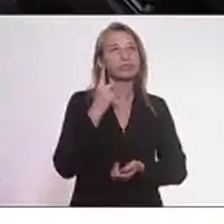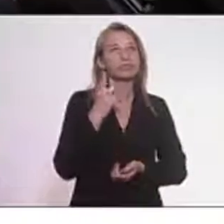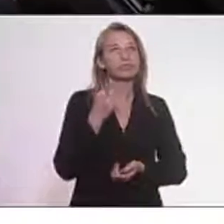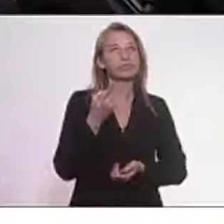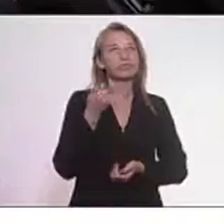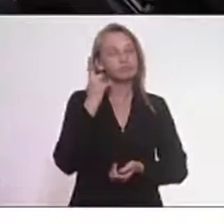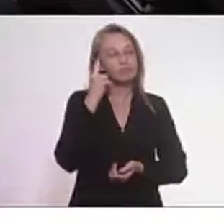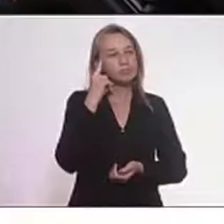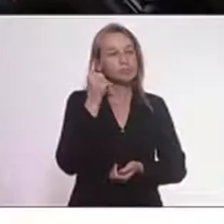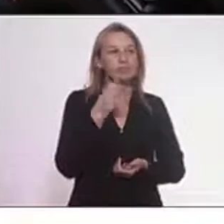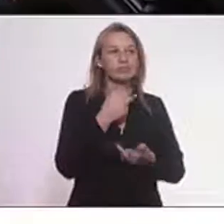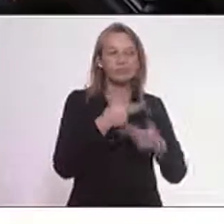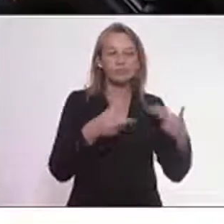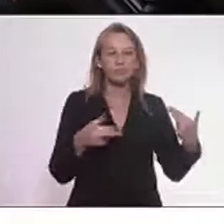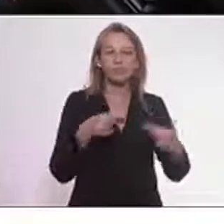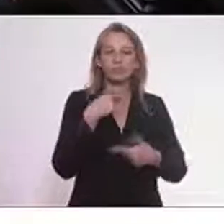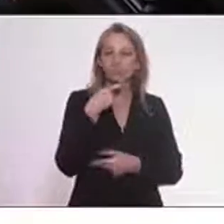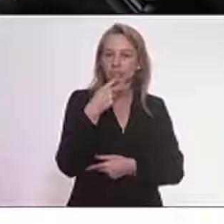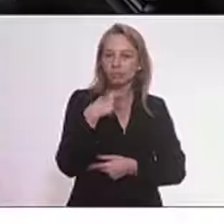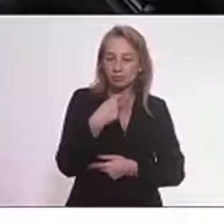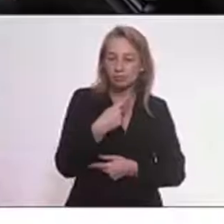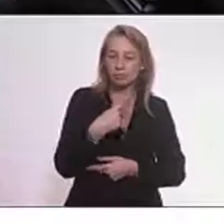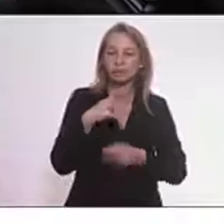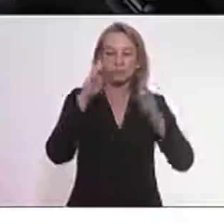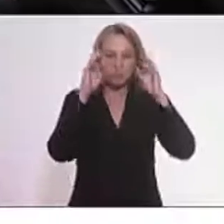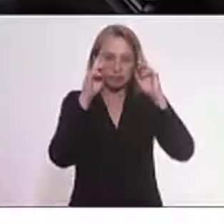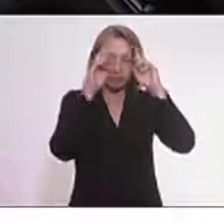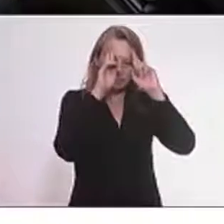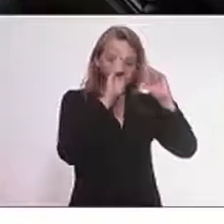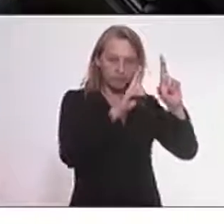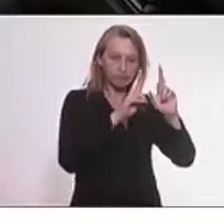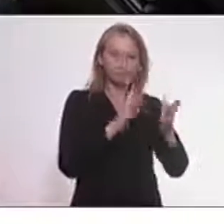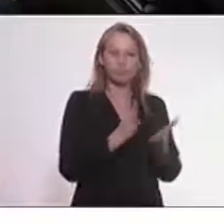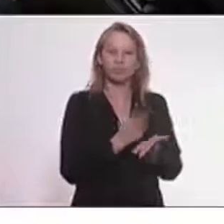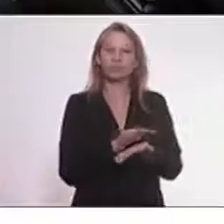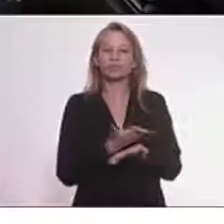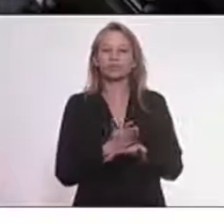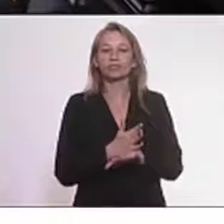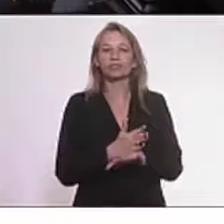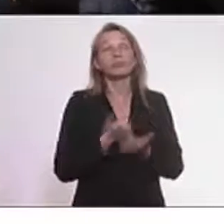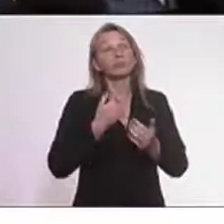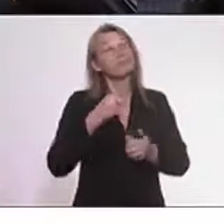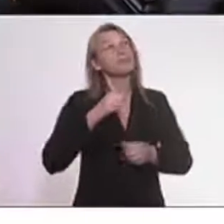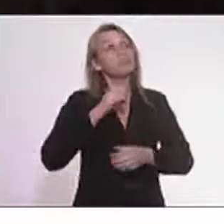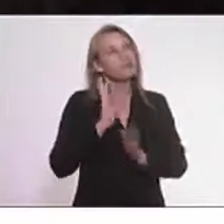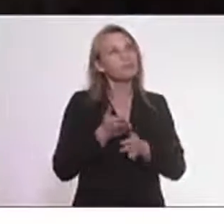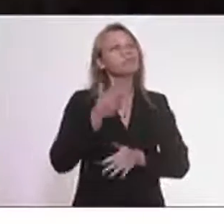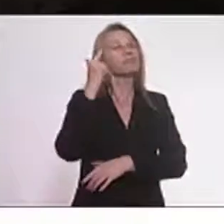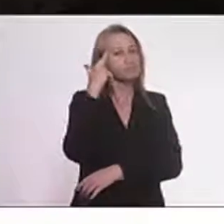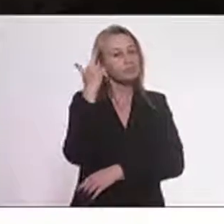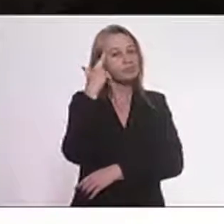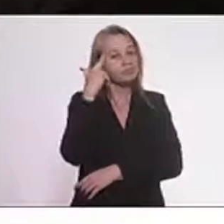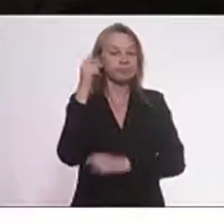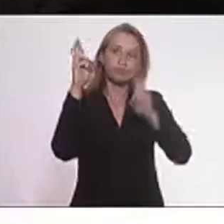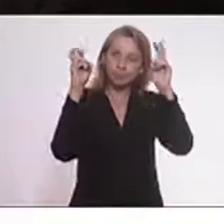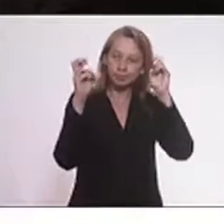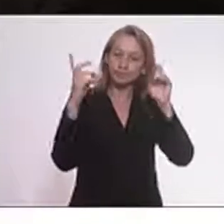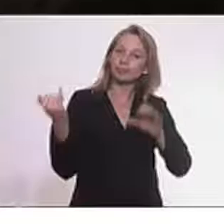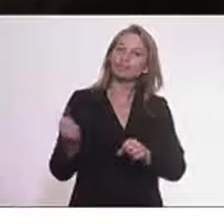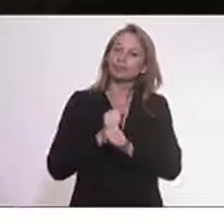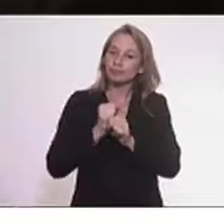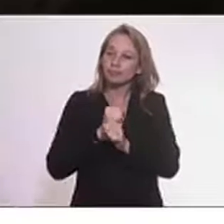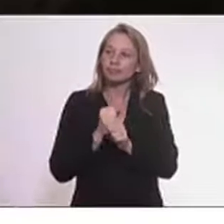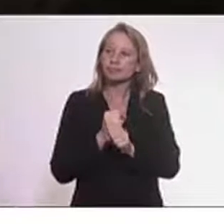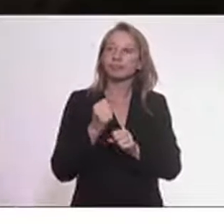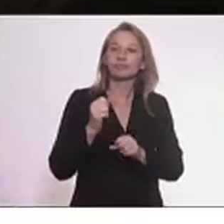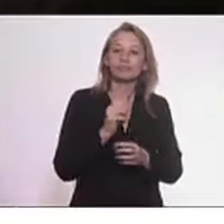respeitando, obviamente, as divergências que podem se ter, mas eu já venho pensando sobre esse tema há muito tempo e queria aqui refletir